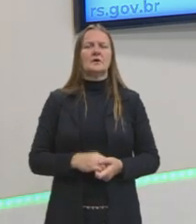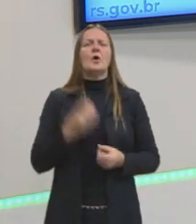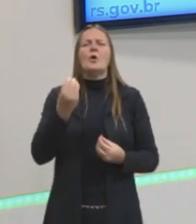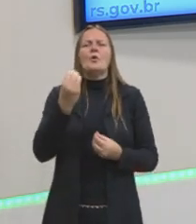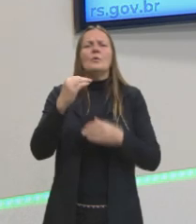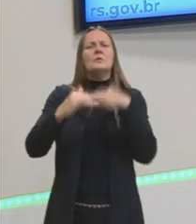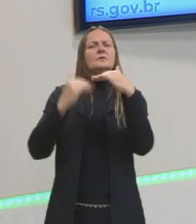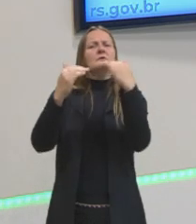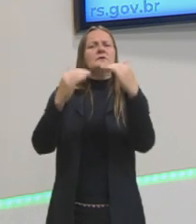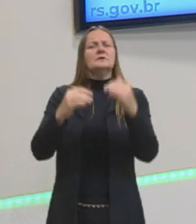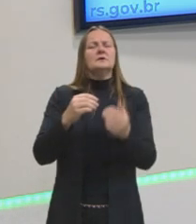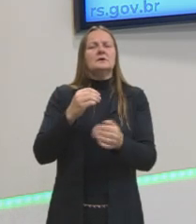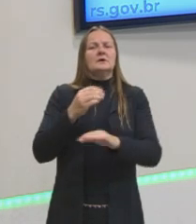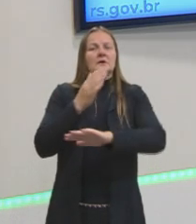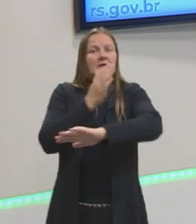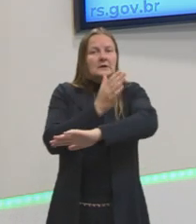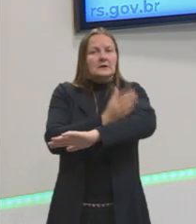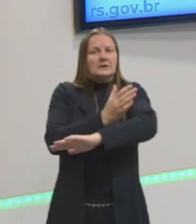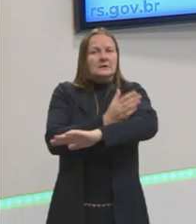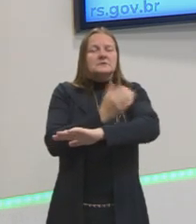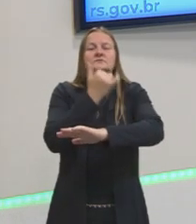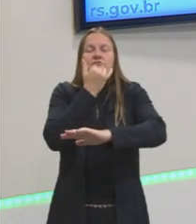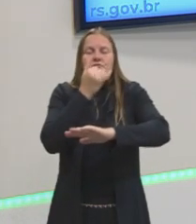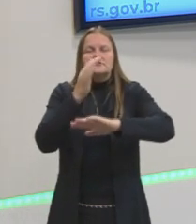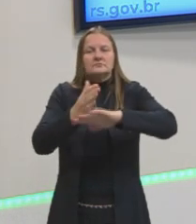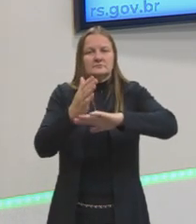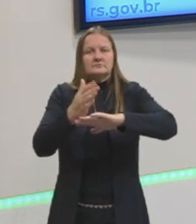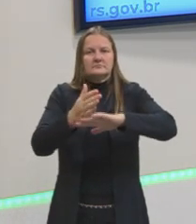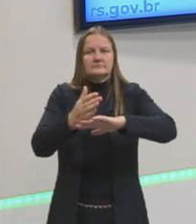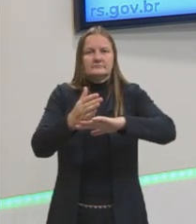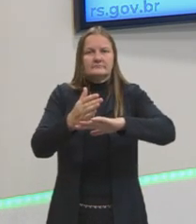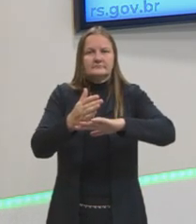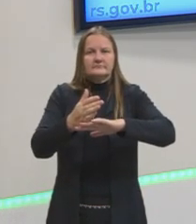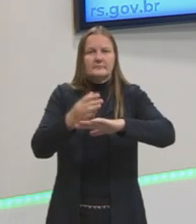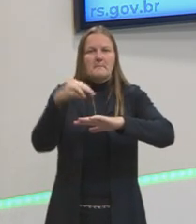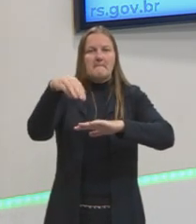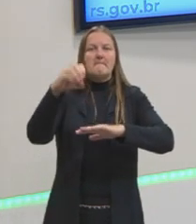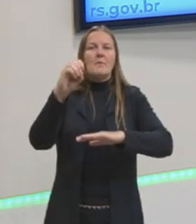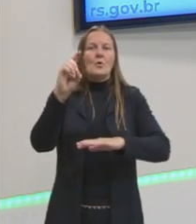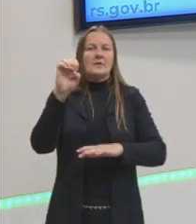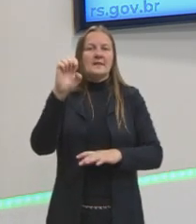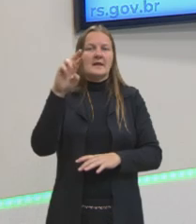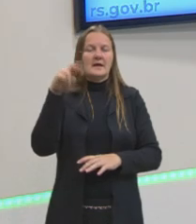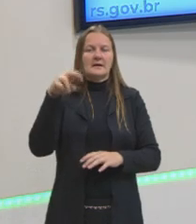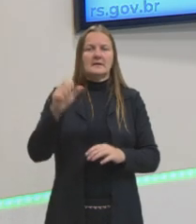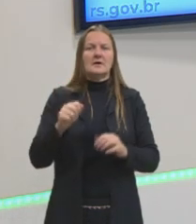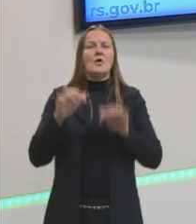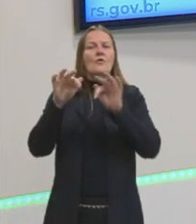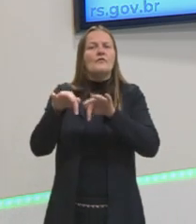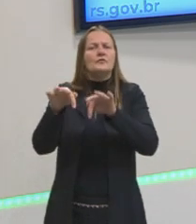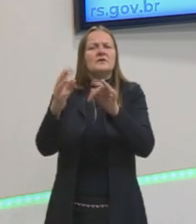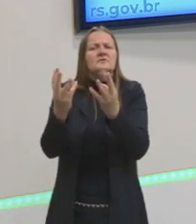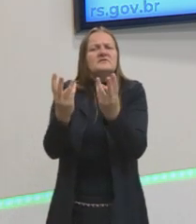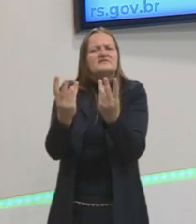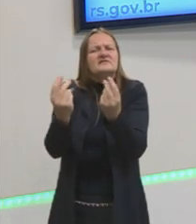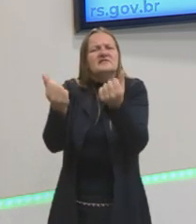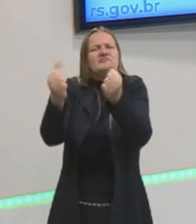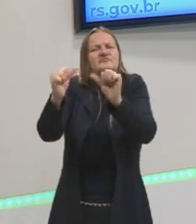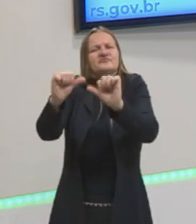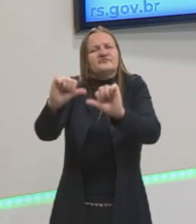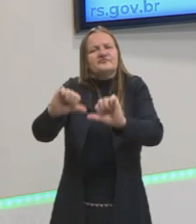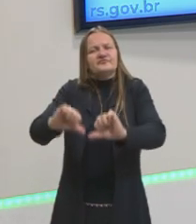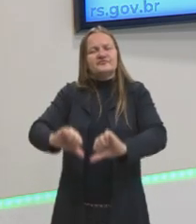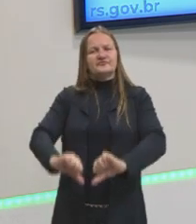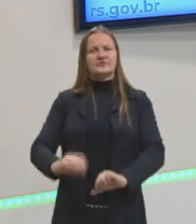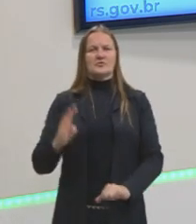o desenvolvimento a idade média e idade moderna desculpa né com a modernidade o feudalismo entra em crise com o surgimento da